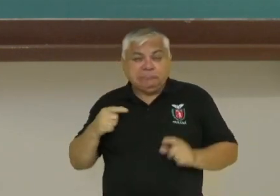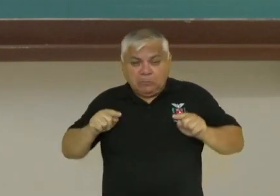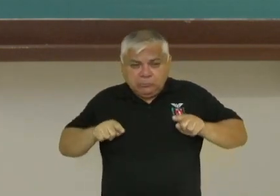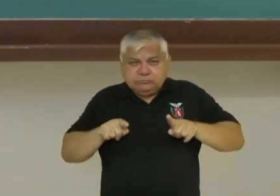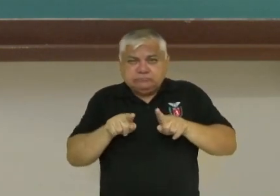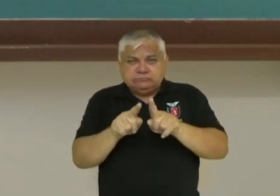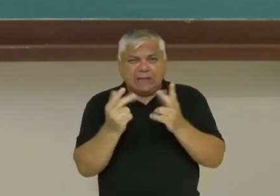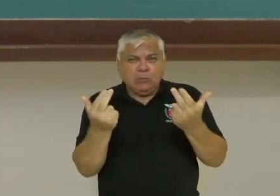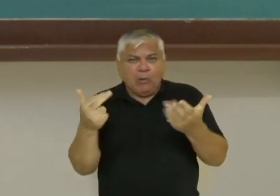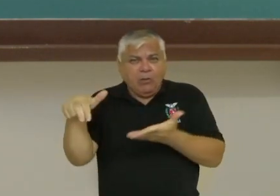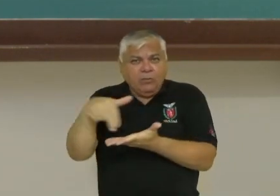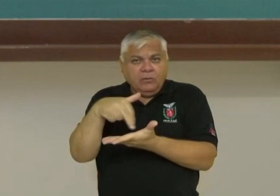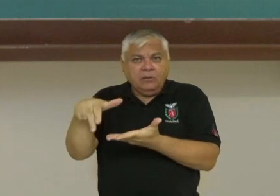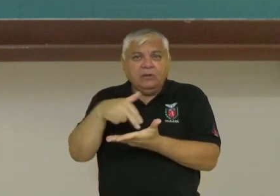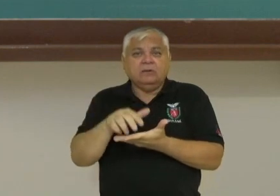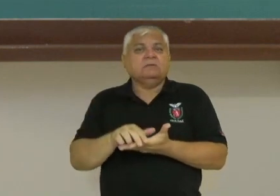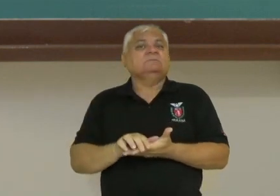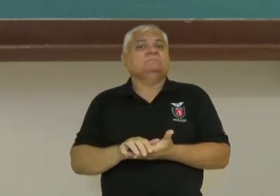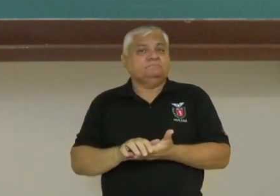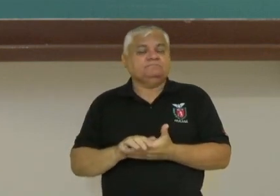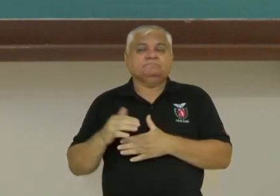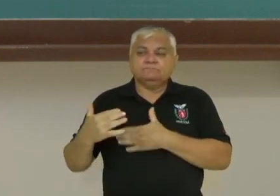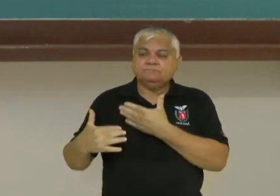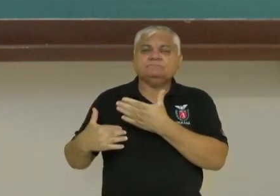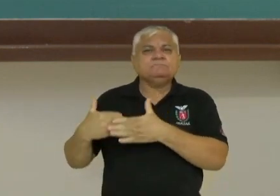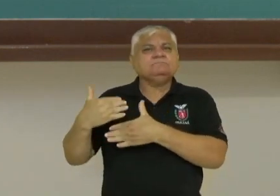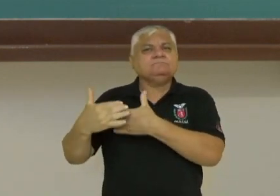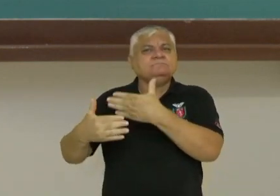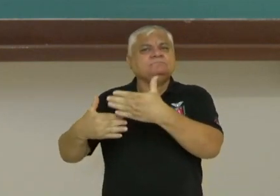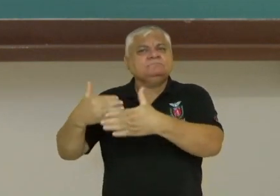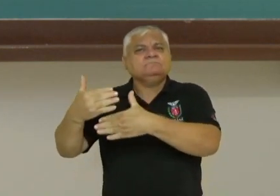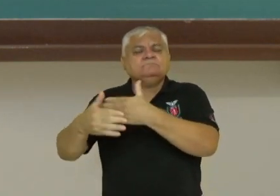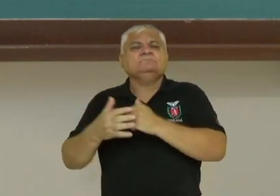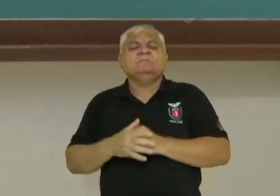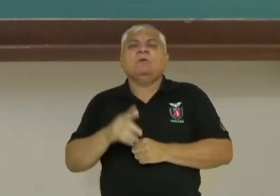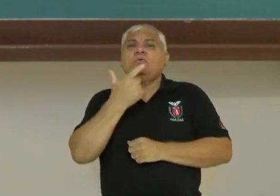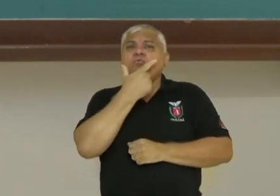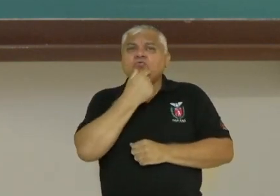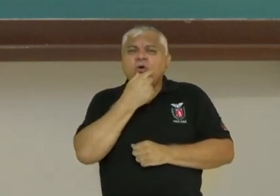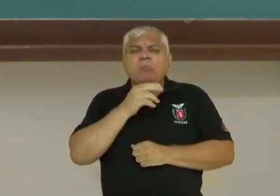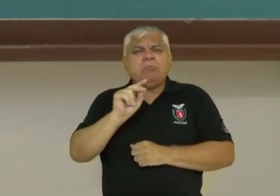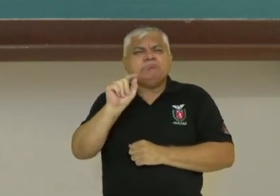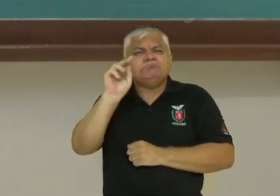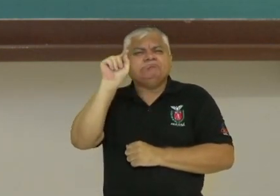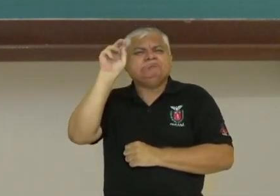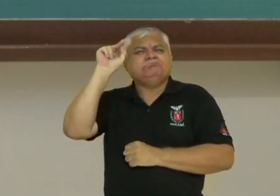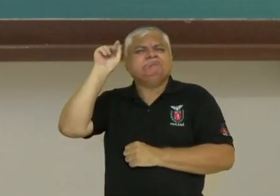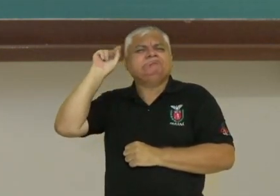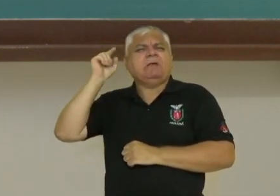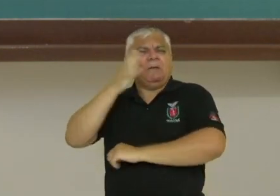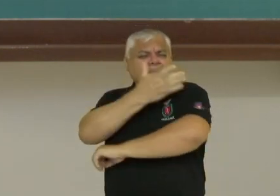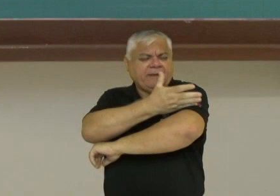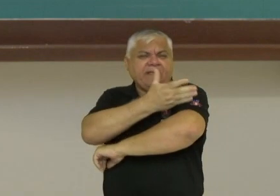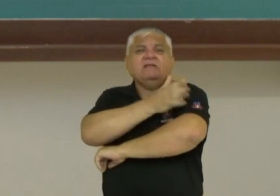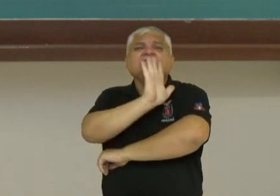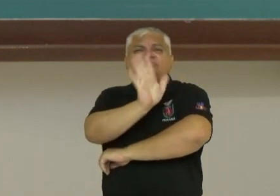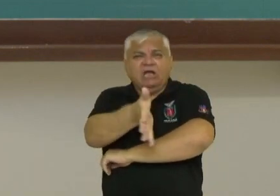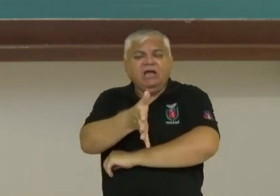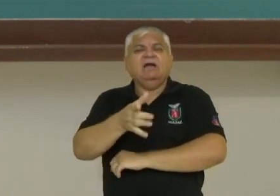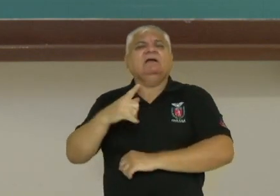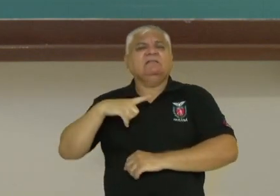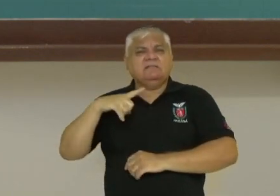das danças, então, nos mostra que desde os primórdios, desde o homem pré-histórico, nós já temos registros